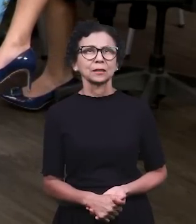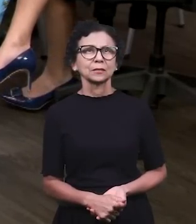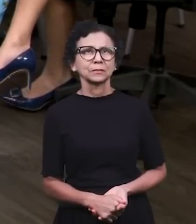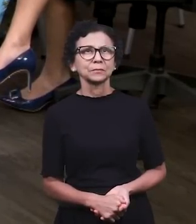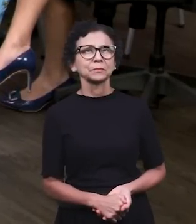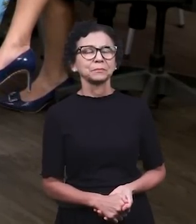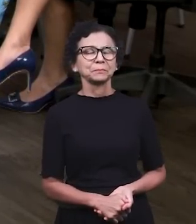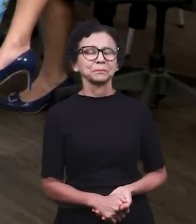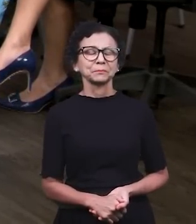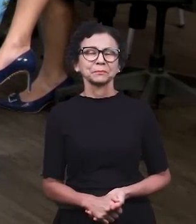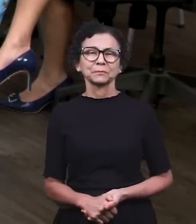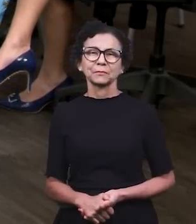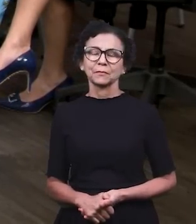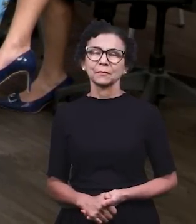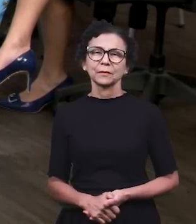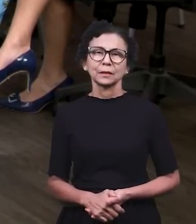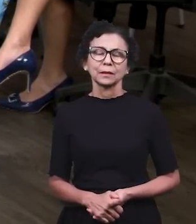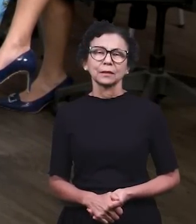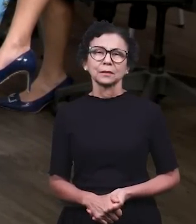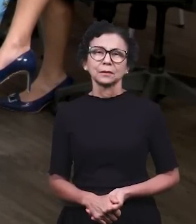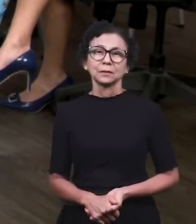época, mais do que teclado, né? Uhum. O